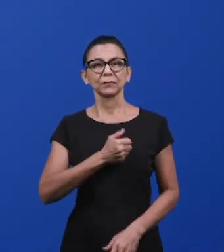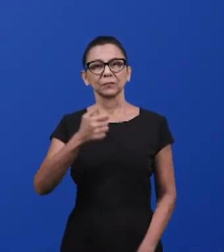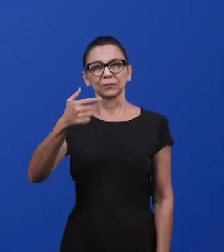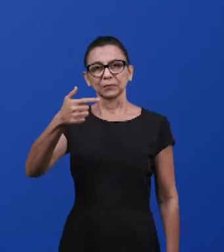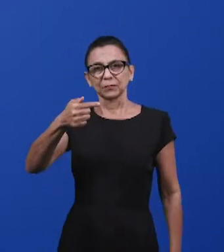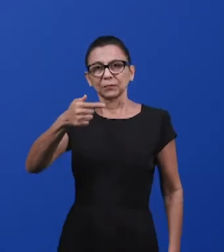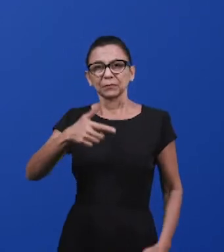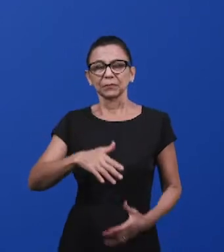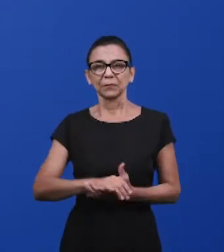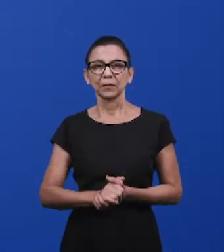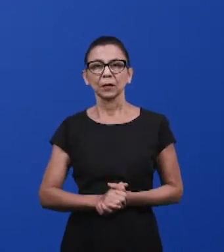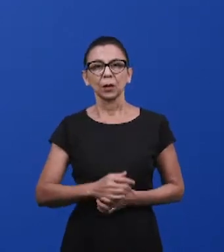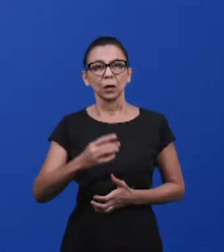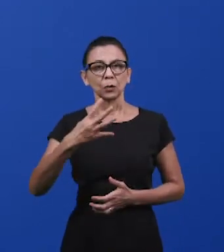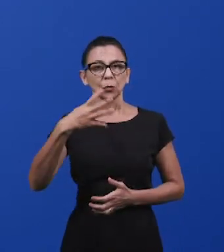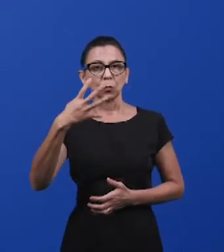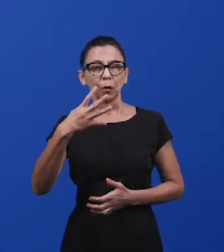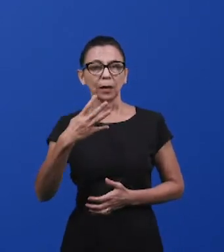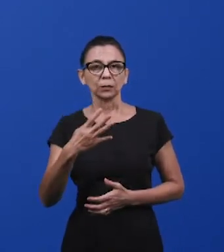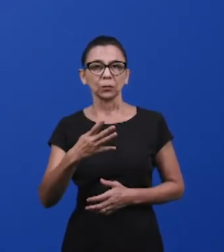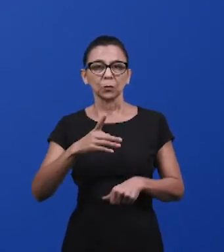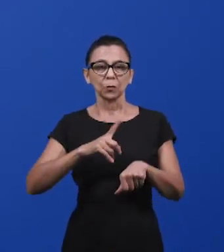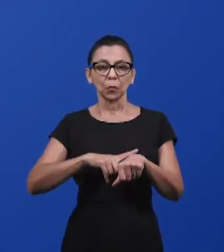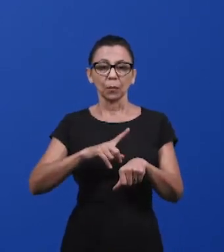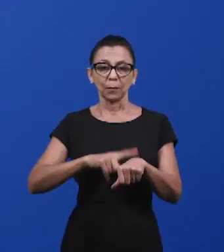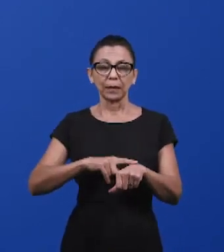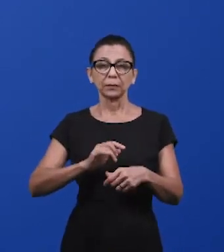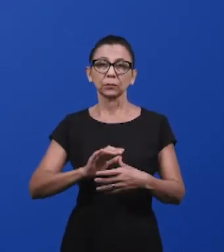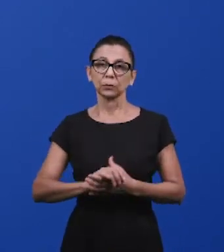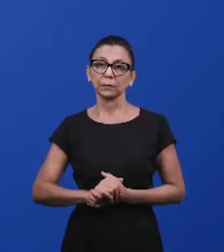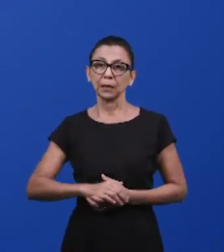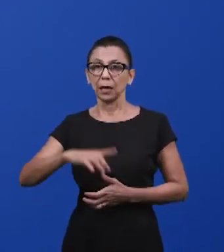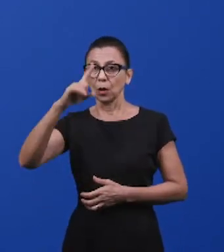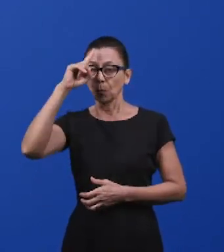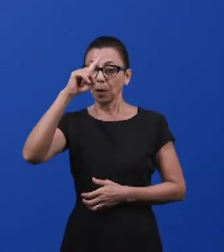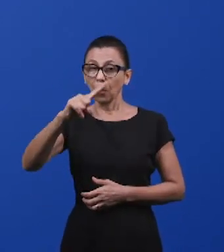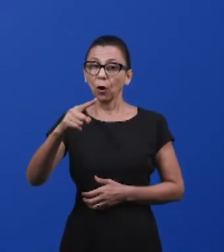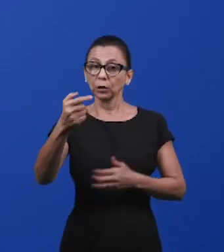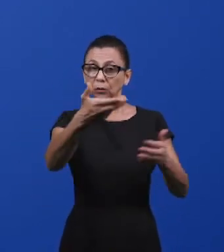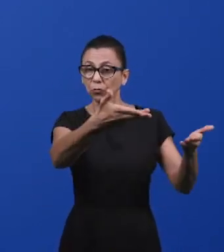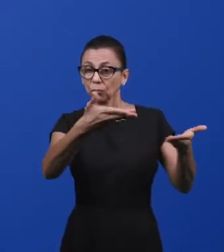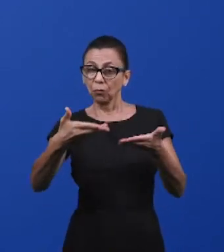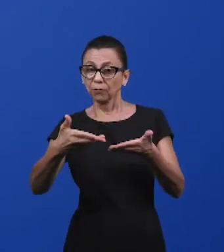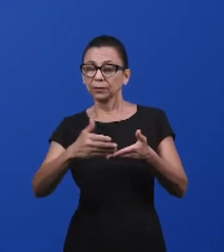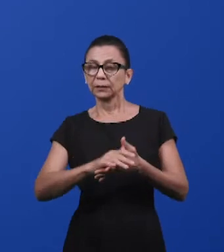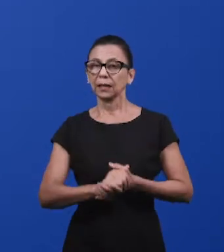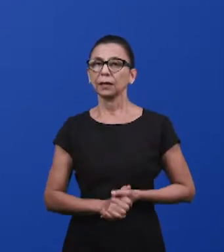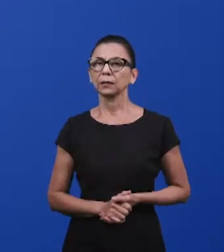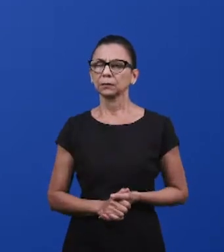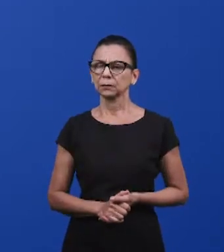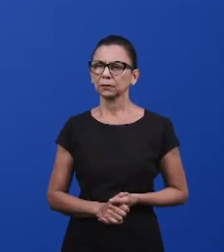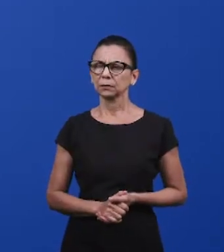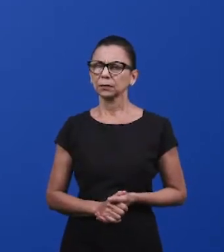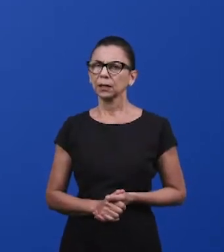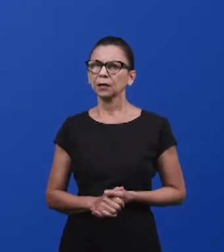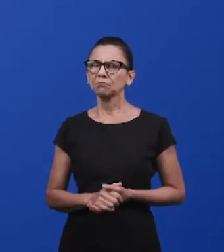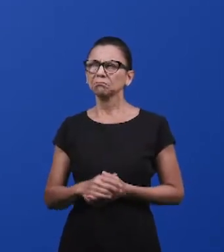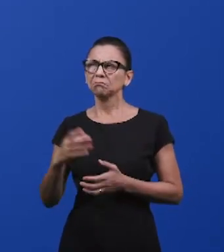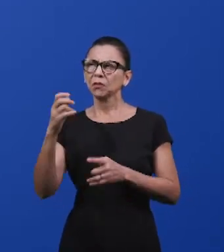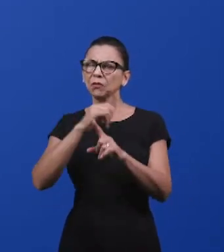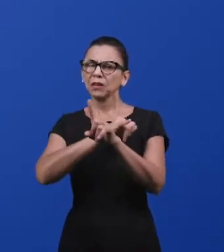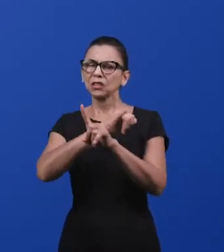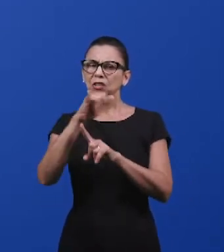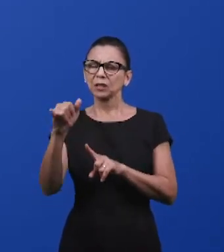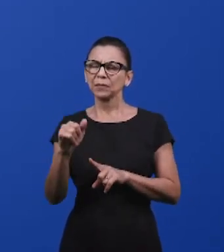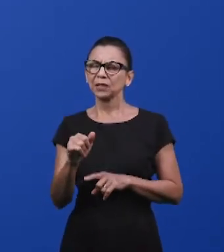no quarto momento, o convite passou a ser uma ordem. Profeticamente, era para trazer os convidados? A